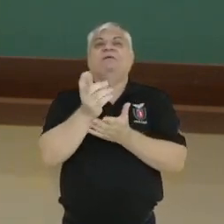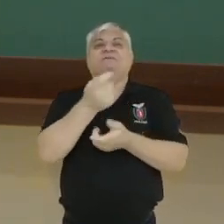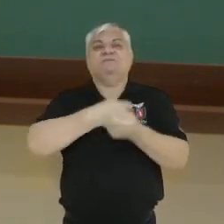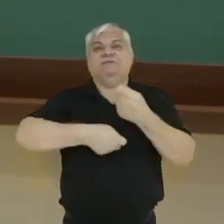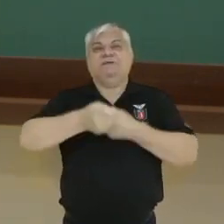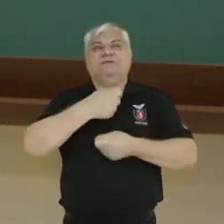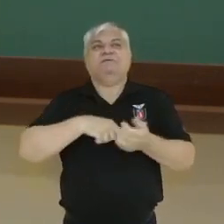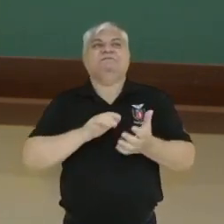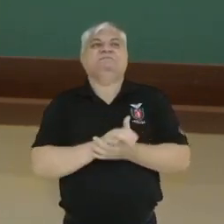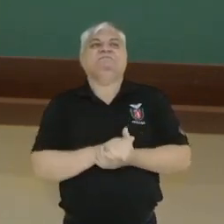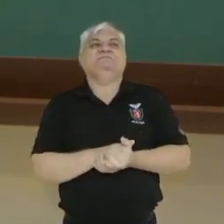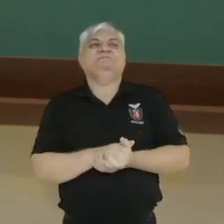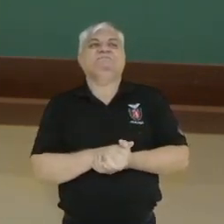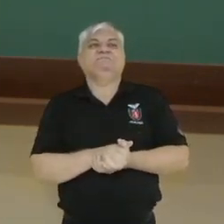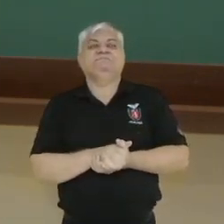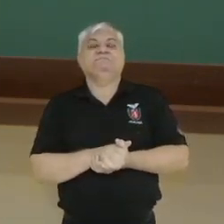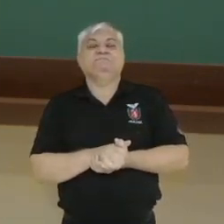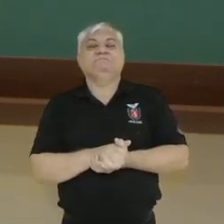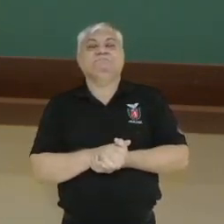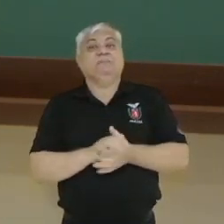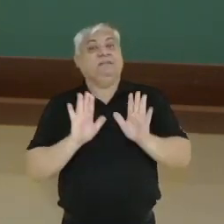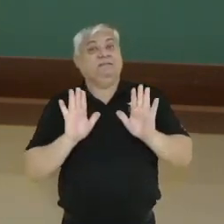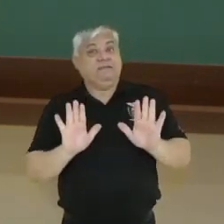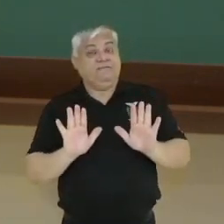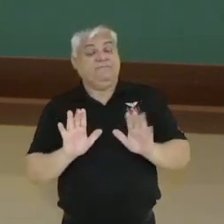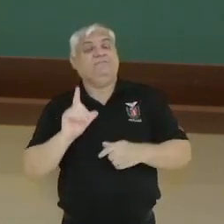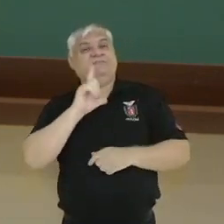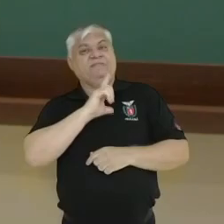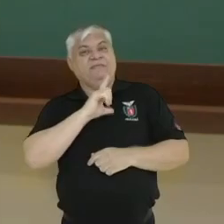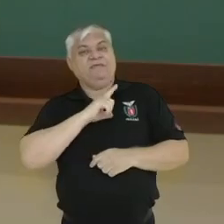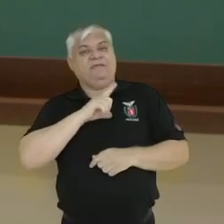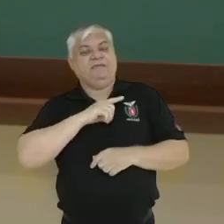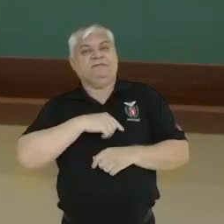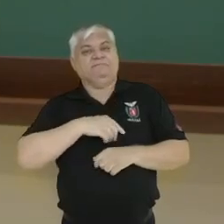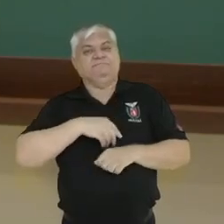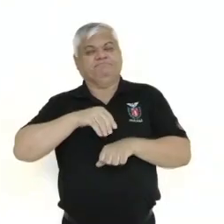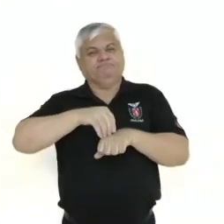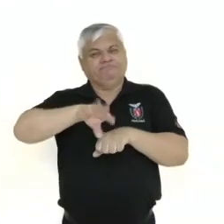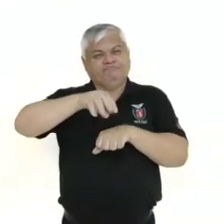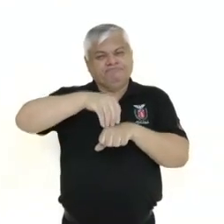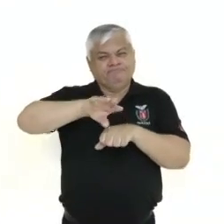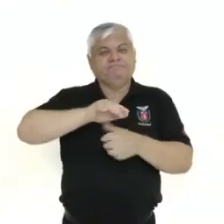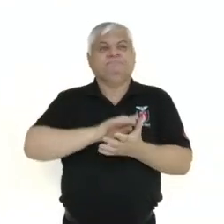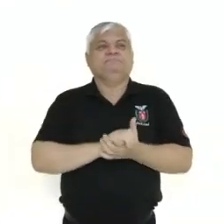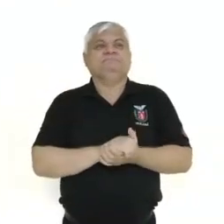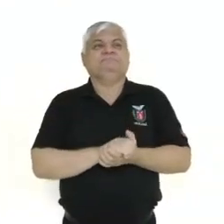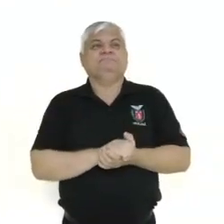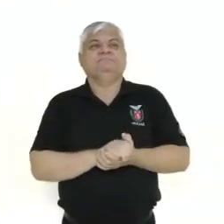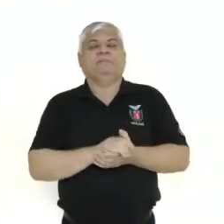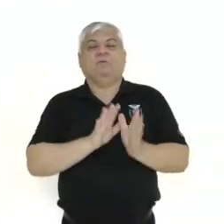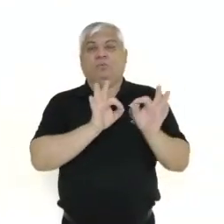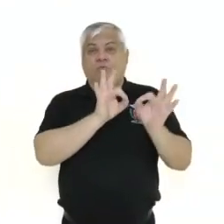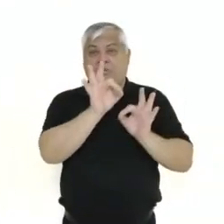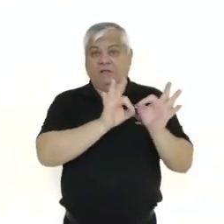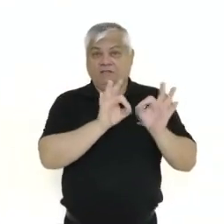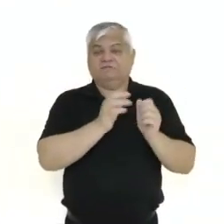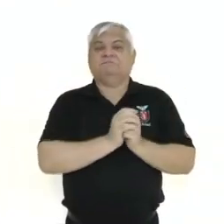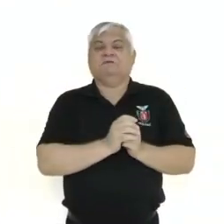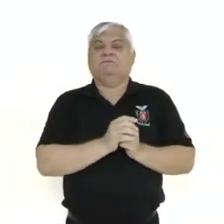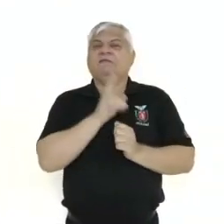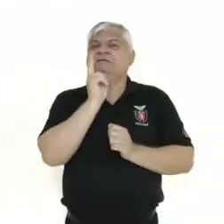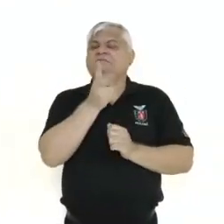fictício que vocês pensem. Então, para isso, nós temos algumas dicas. A gente tem que ter organização,